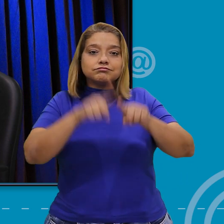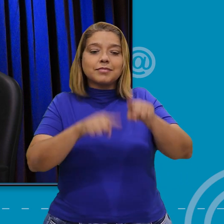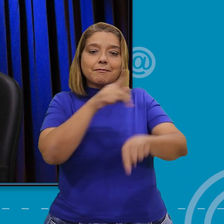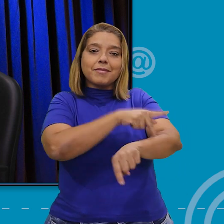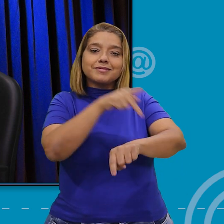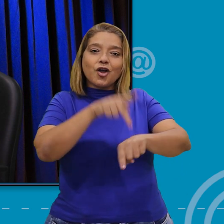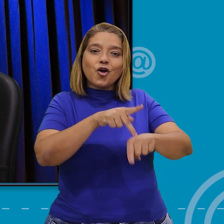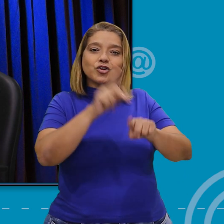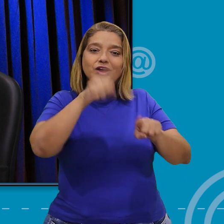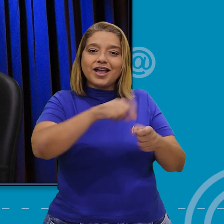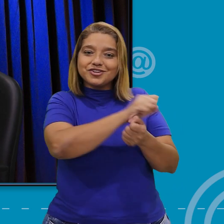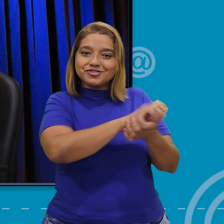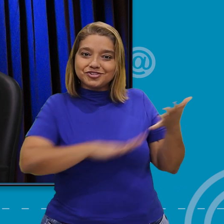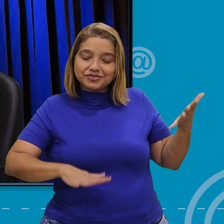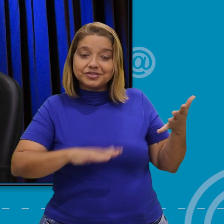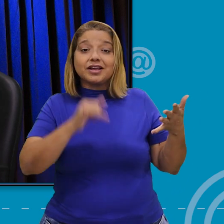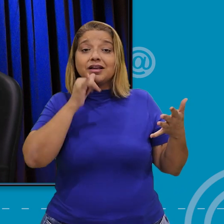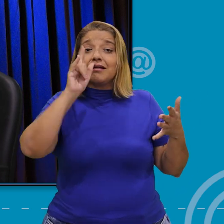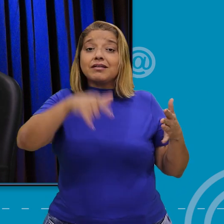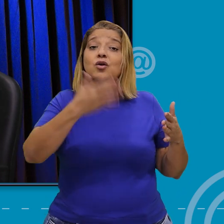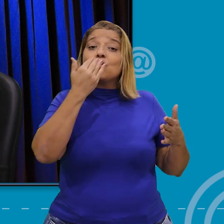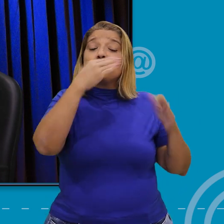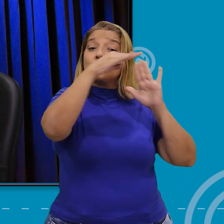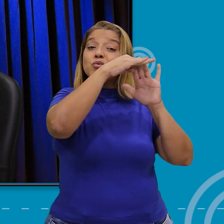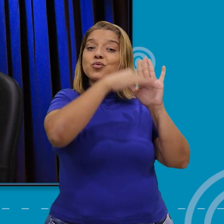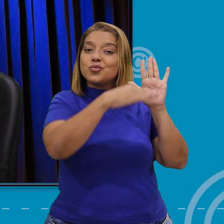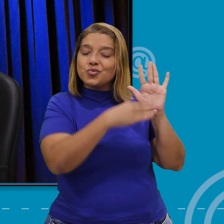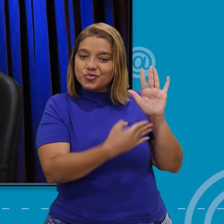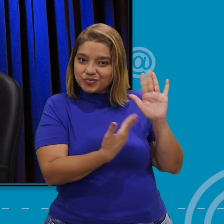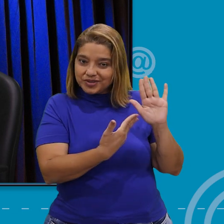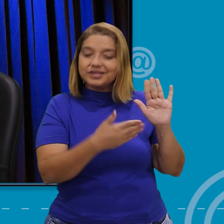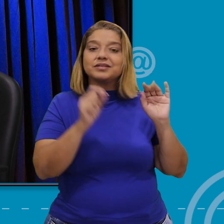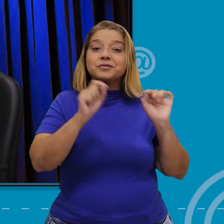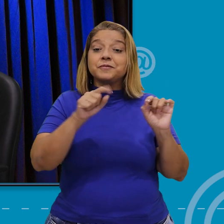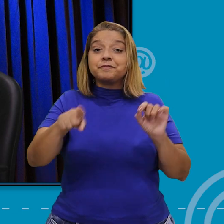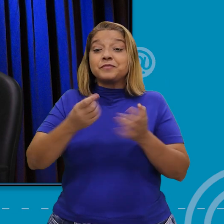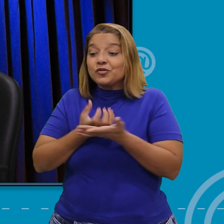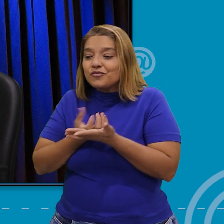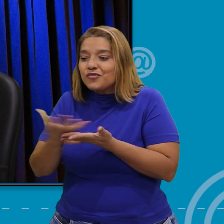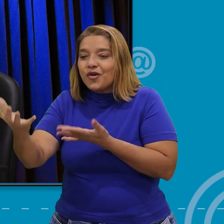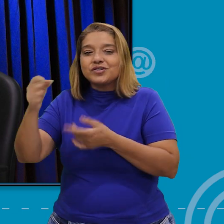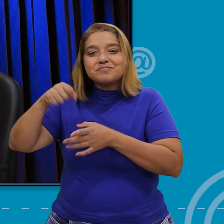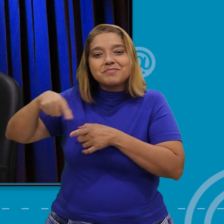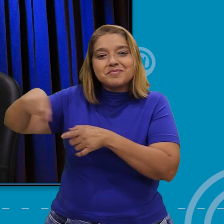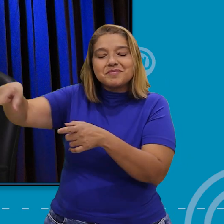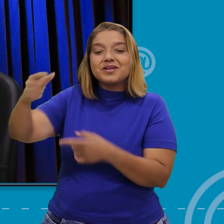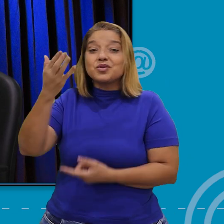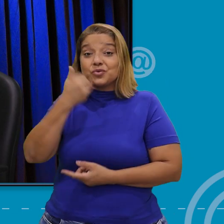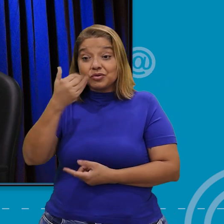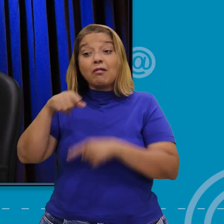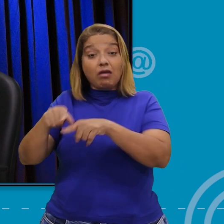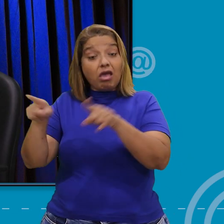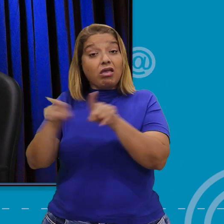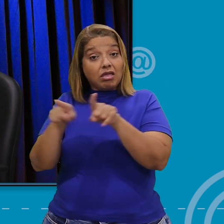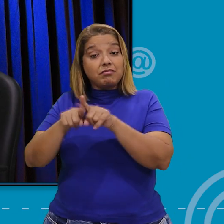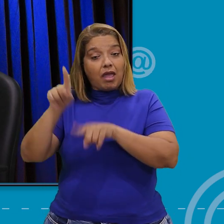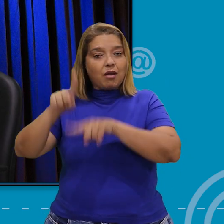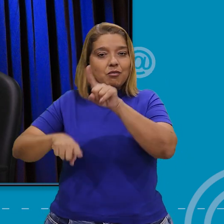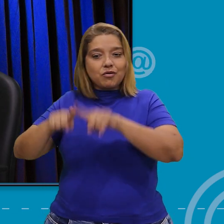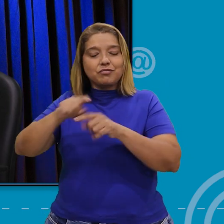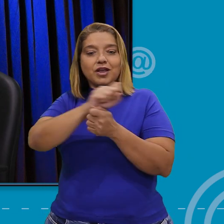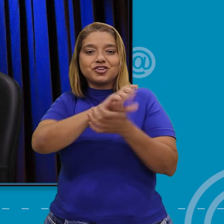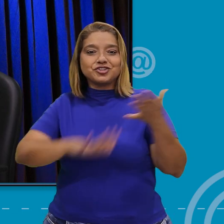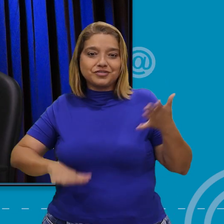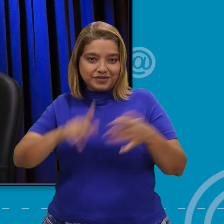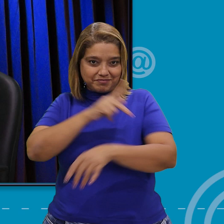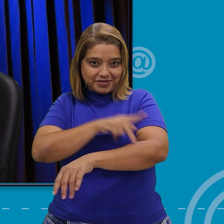ferramenta pedagógica, bem como o cardápio escolar. A horta escolar também é um instrumento pedagógico. Então, em